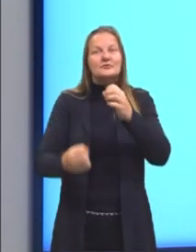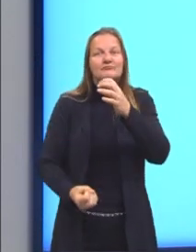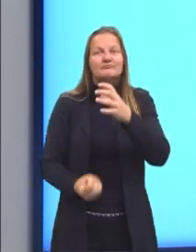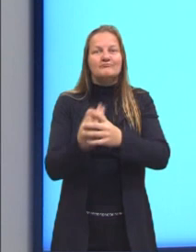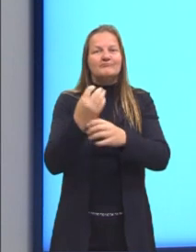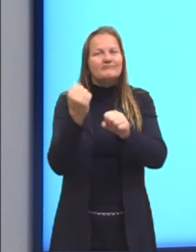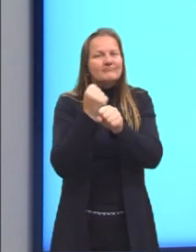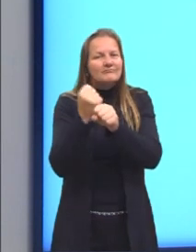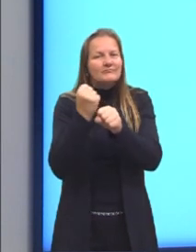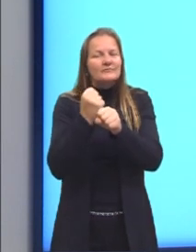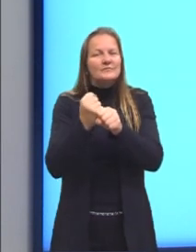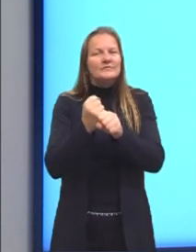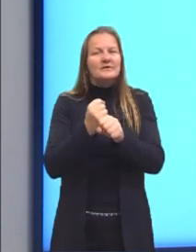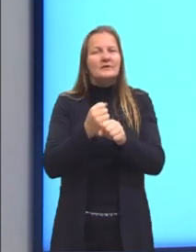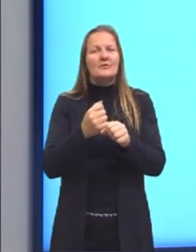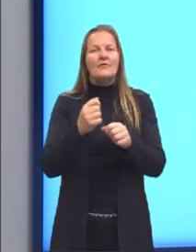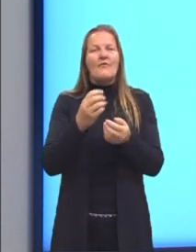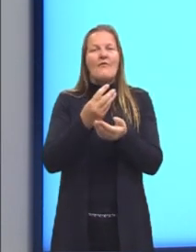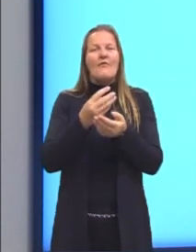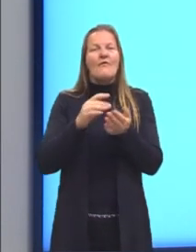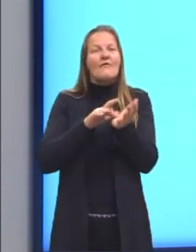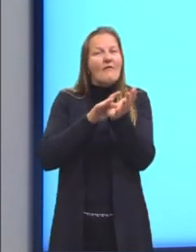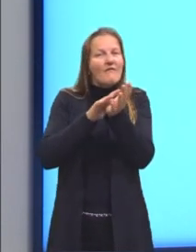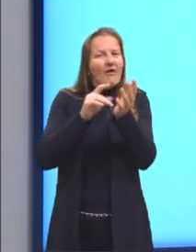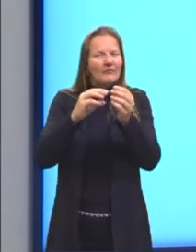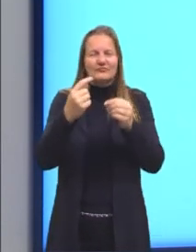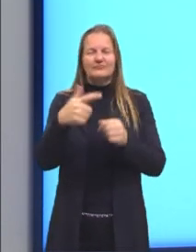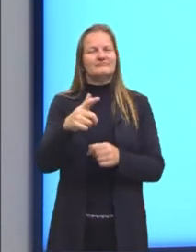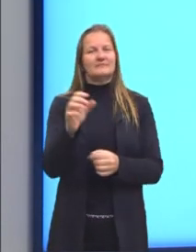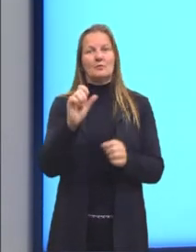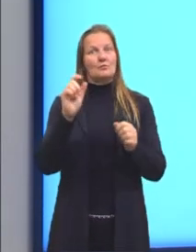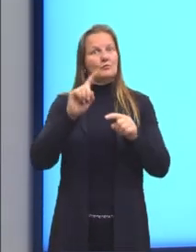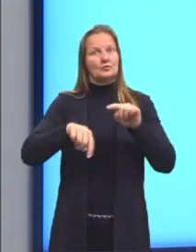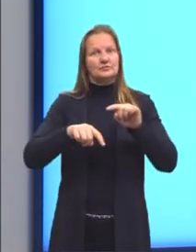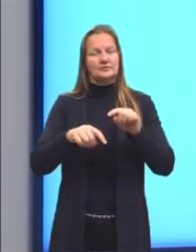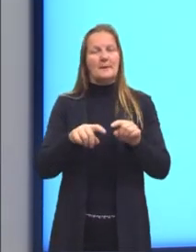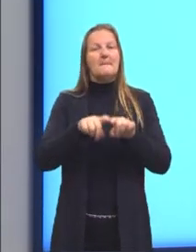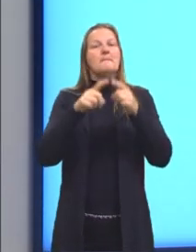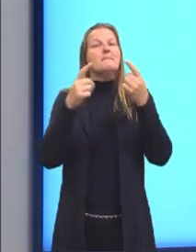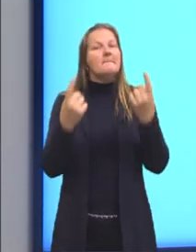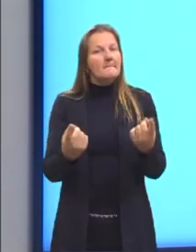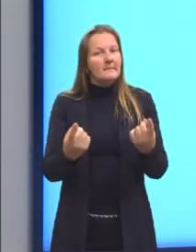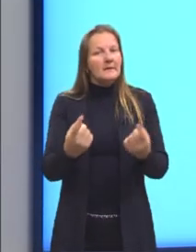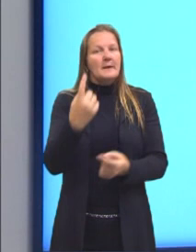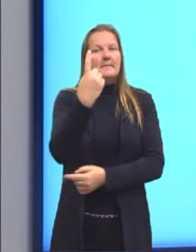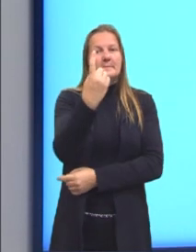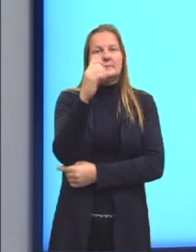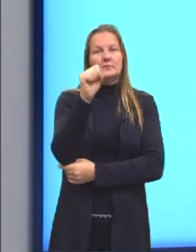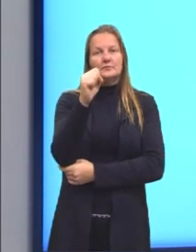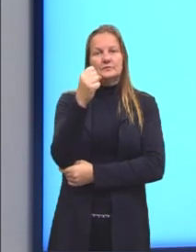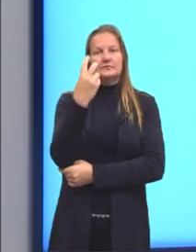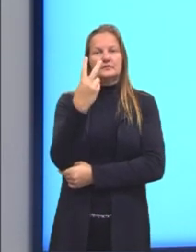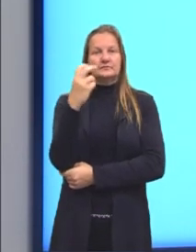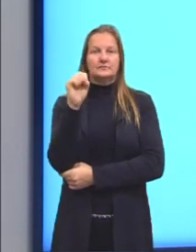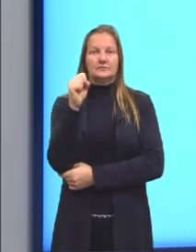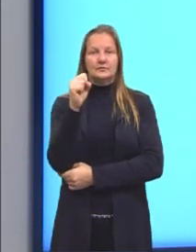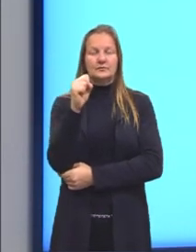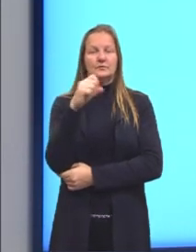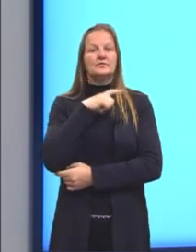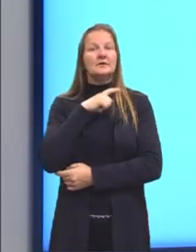produzida artificialmente em laboratório Mas então em 1828